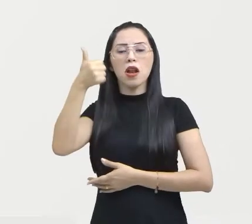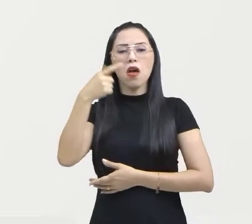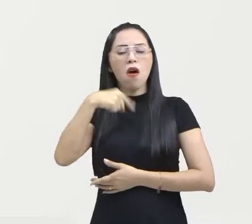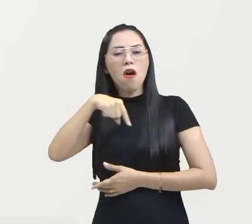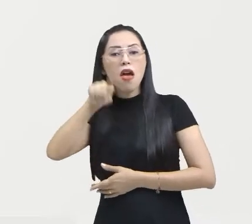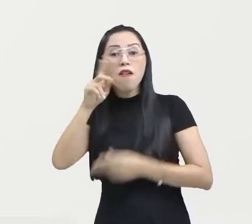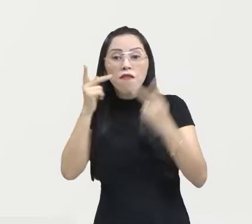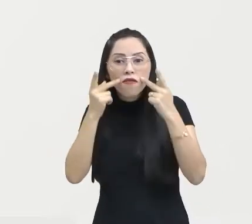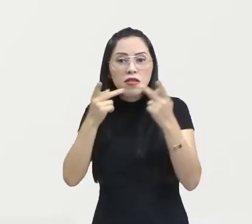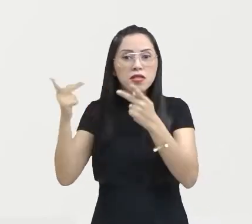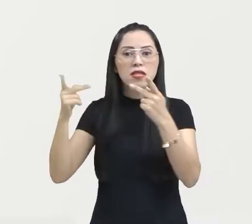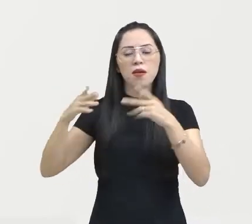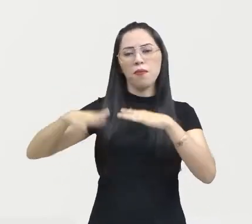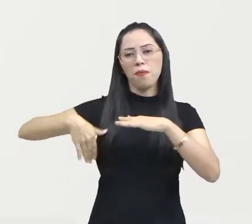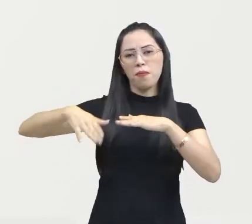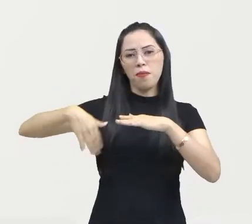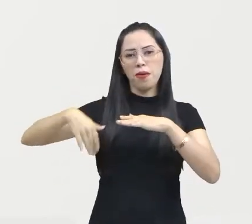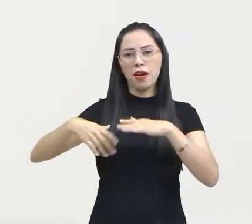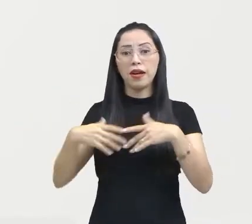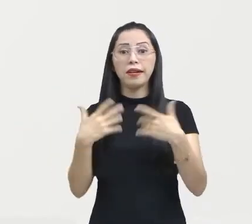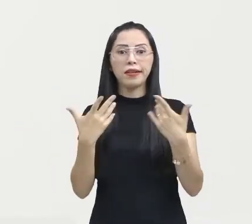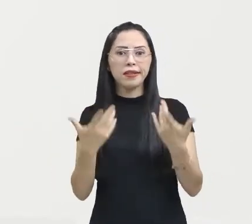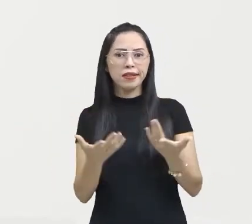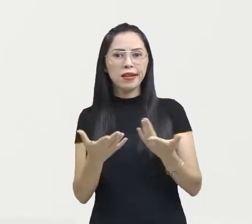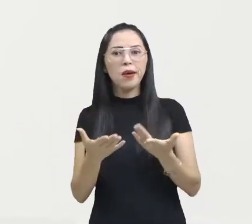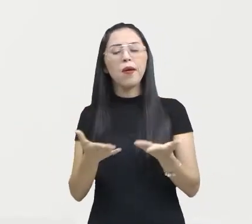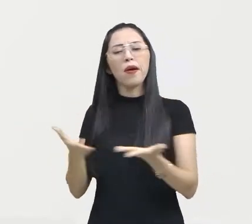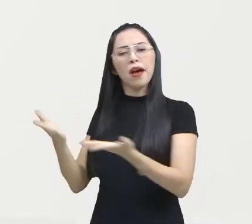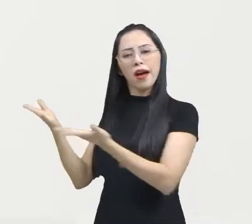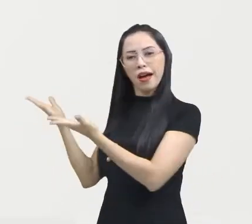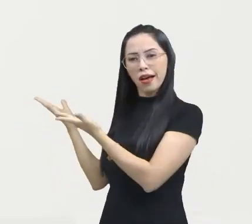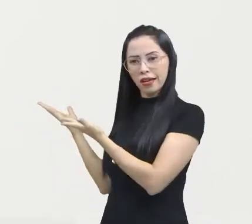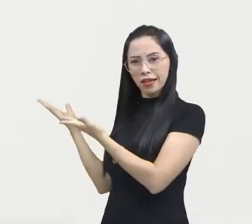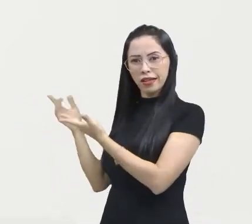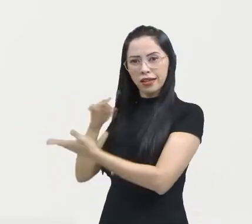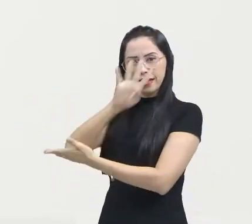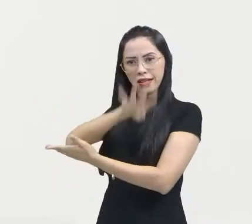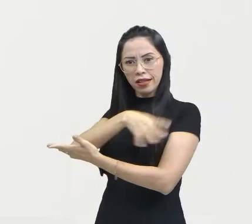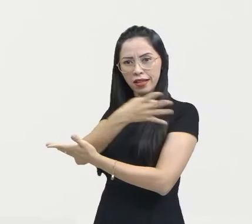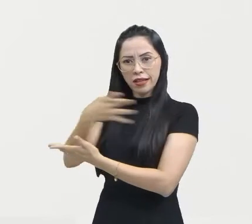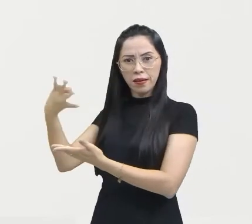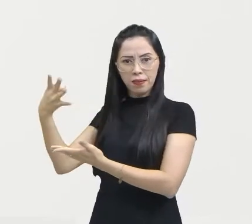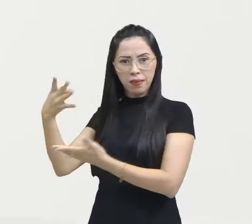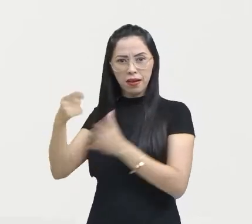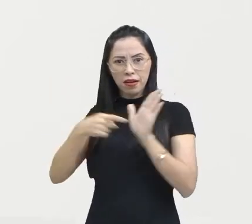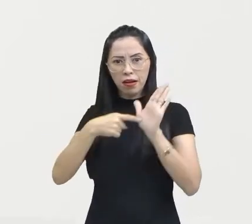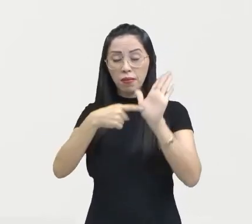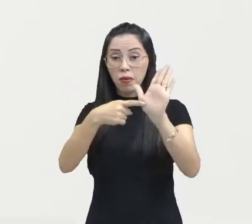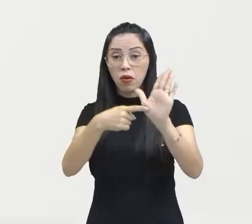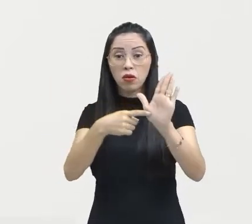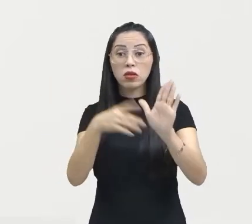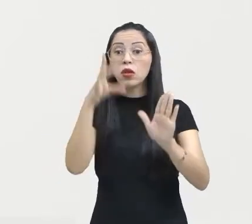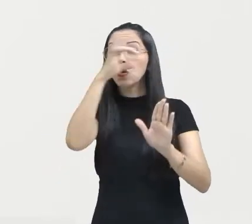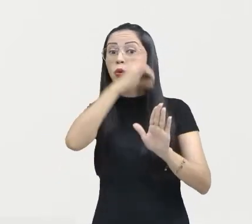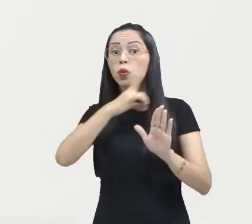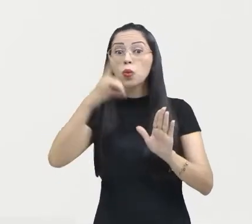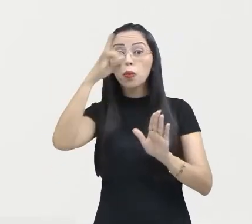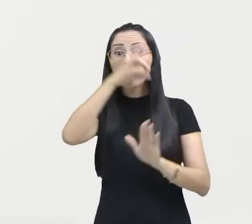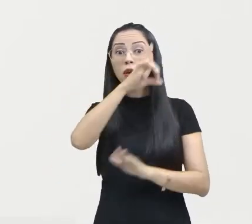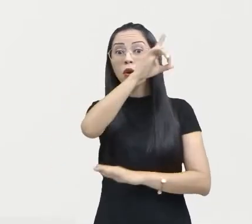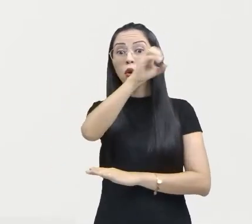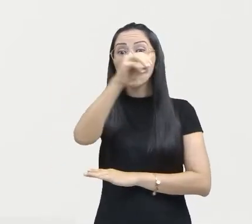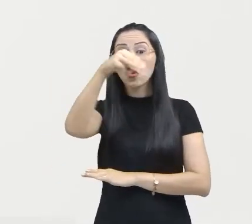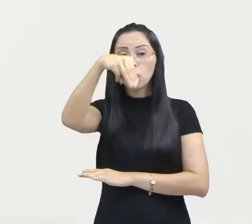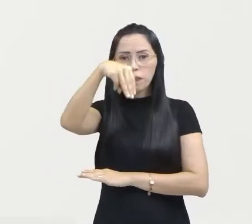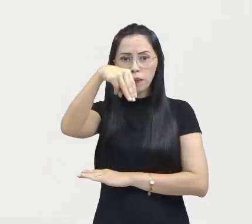Bom, a previsão do tempo para a Simone diz o seguinte. Bom, no domingo, a temperatura mínima é 20 graus, e